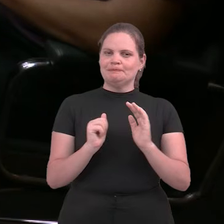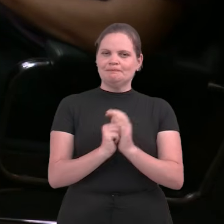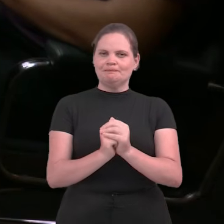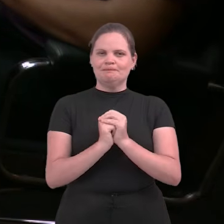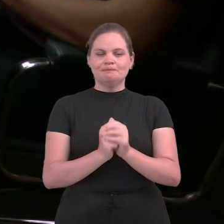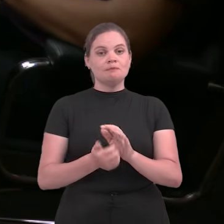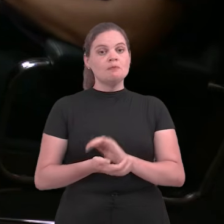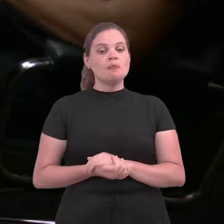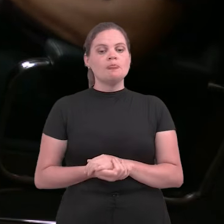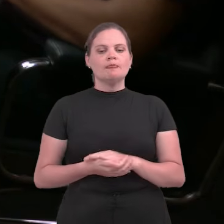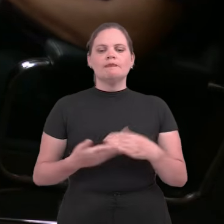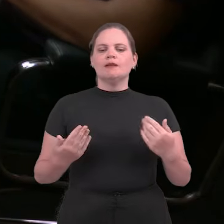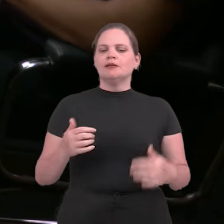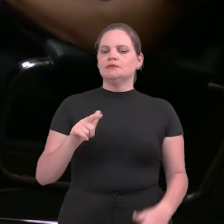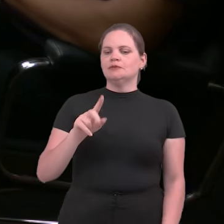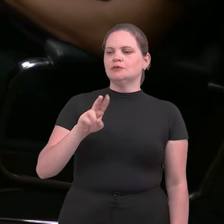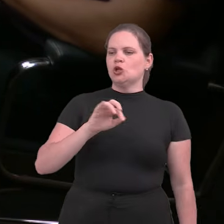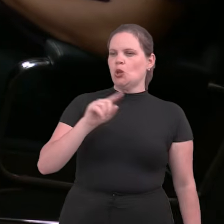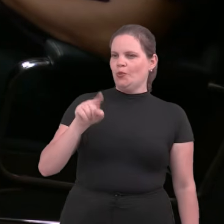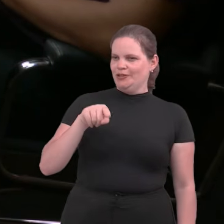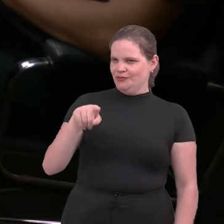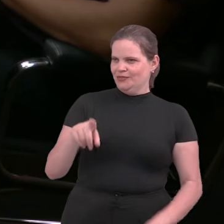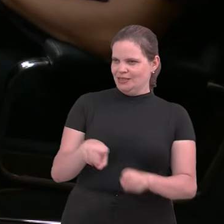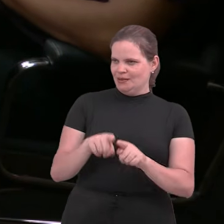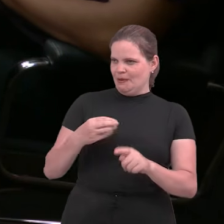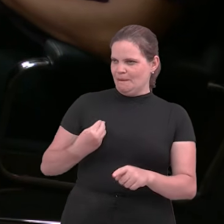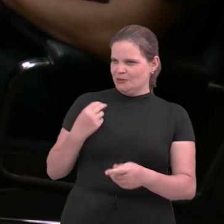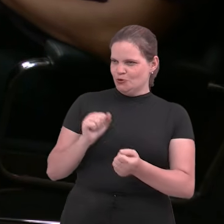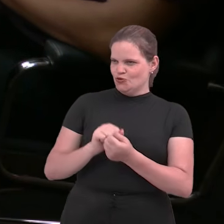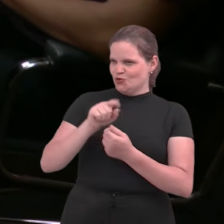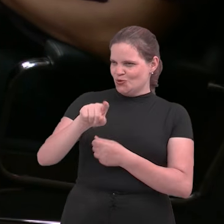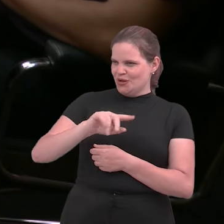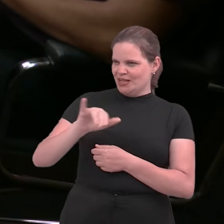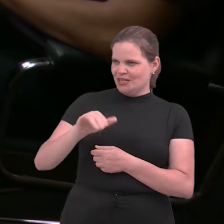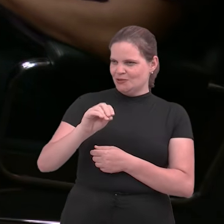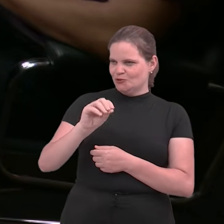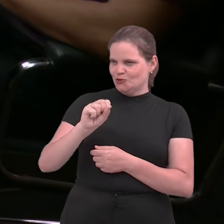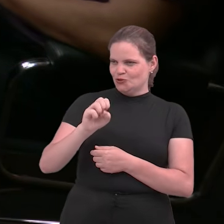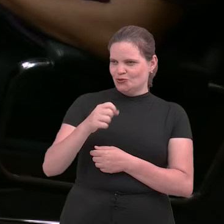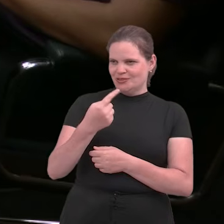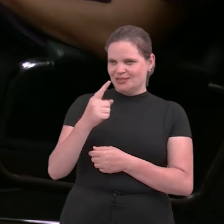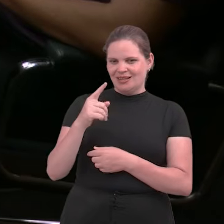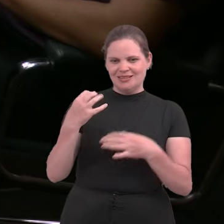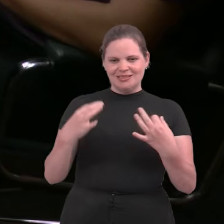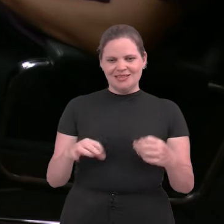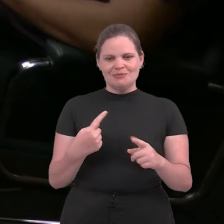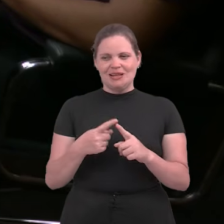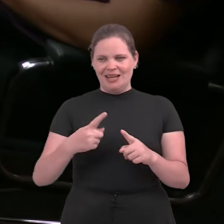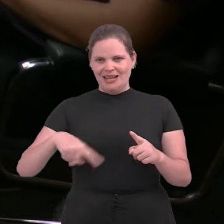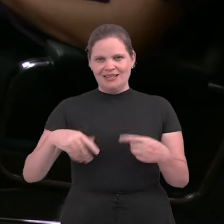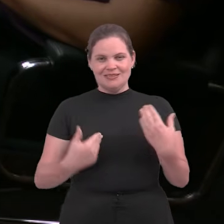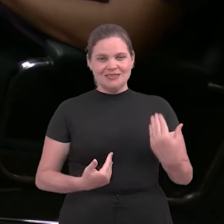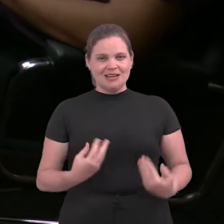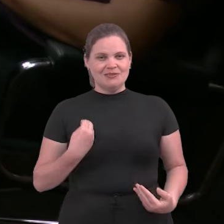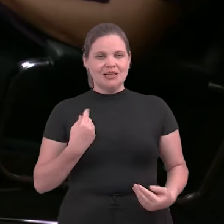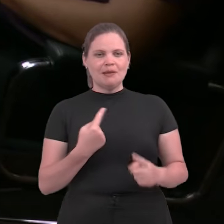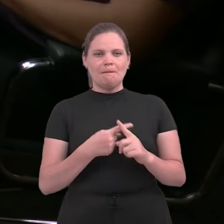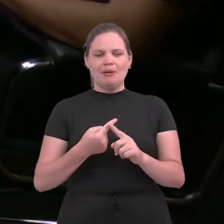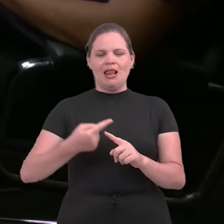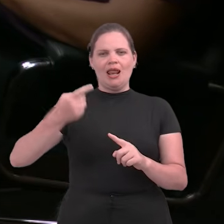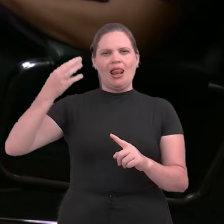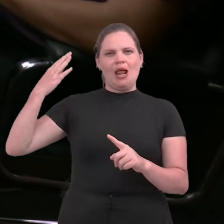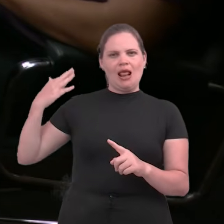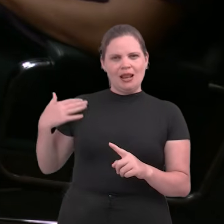José, Luiz, você faz parte um pouco dessa trajetória também, né, Luiz? Os irmãos estão aqui hoje, né? Mas já começou alguns